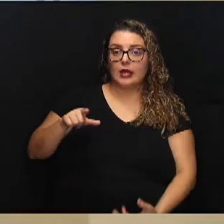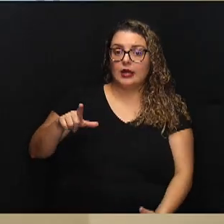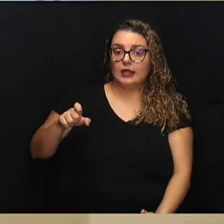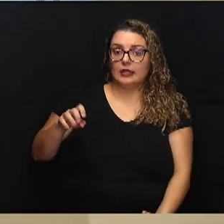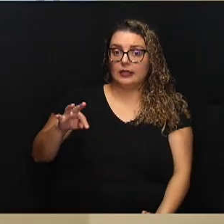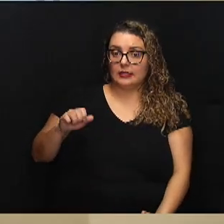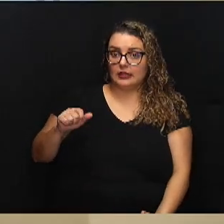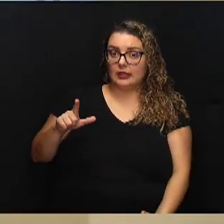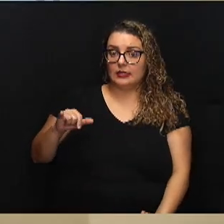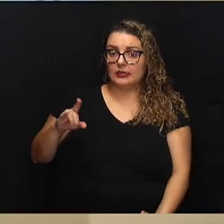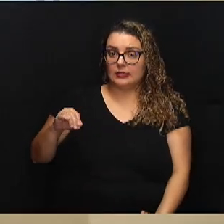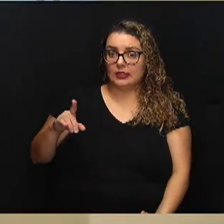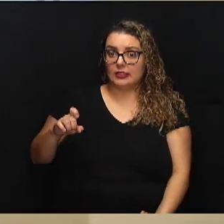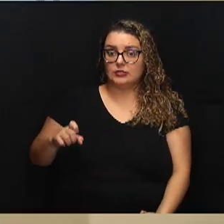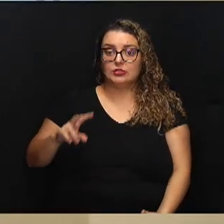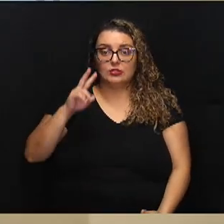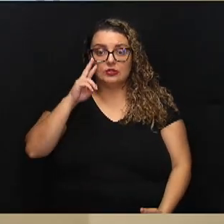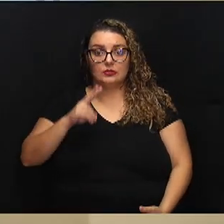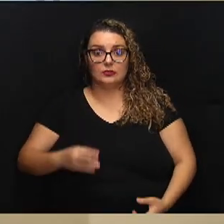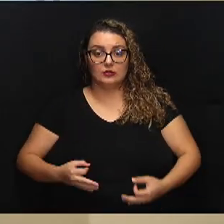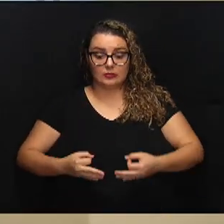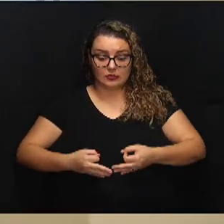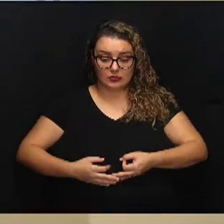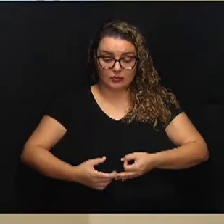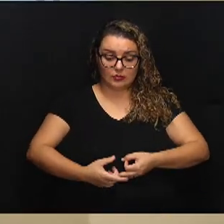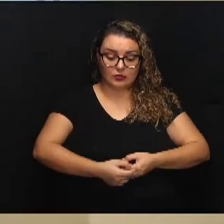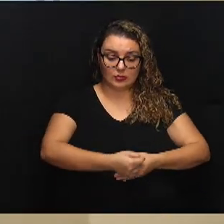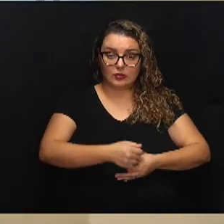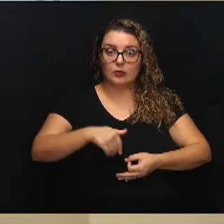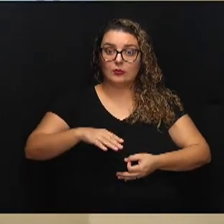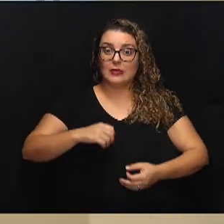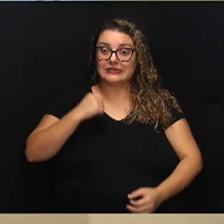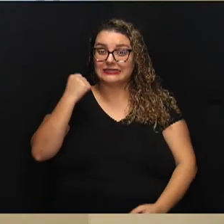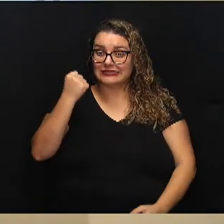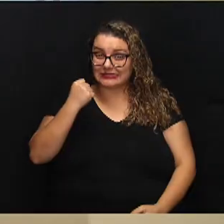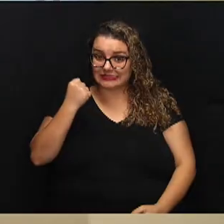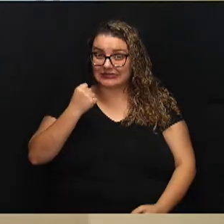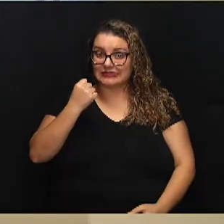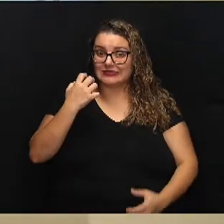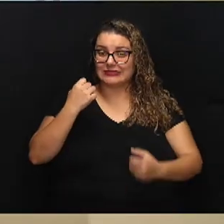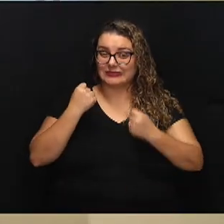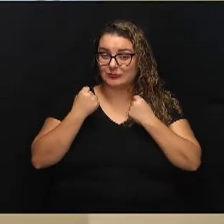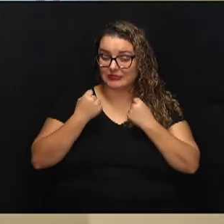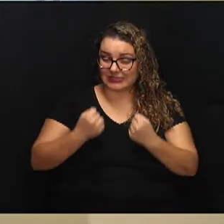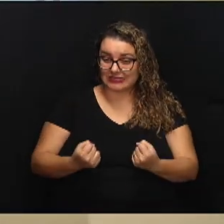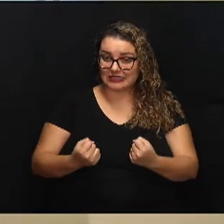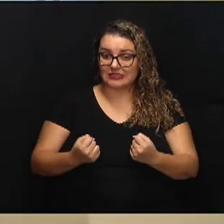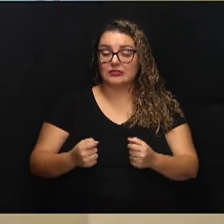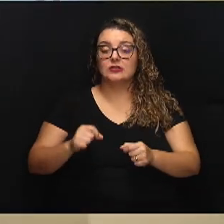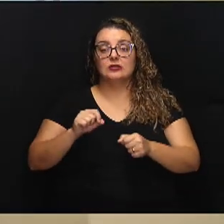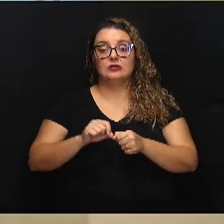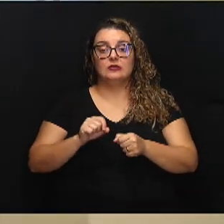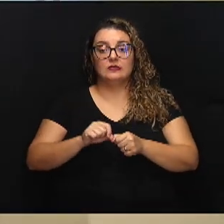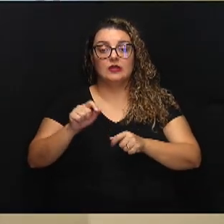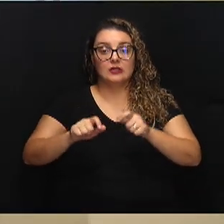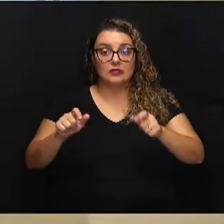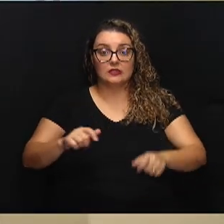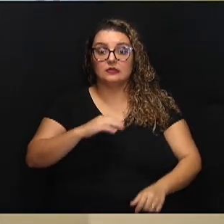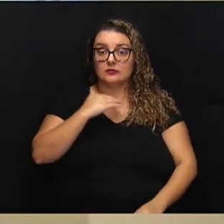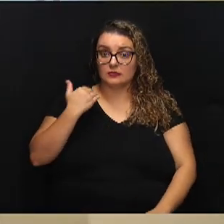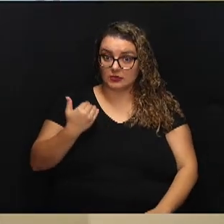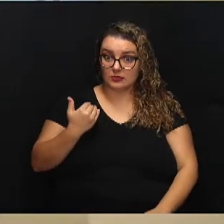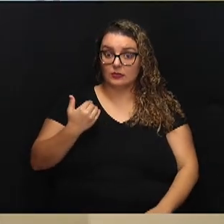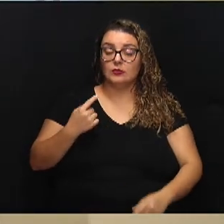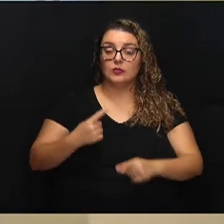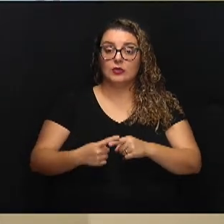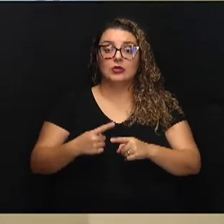nós vemos que o câncer de ovário, ele é um dos mais agressivos e também que leva as mulheres a óbito. Por que isso